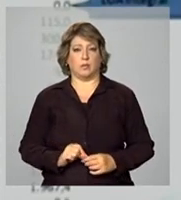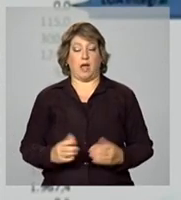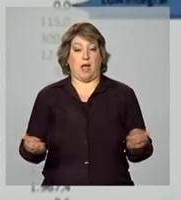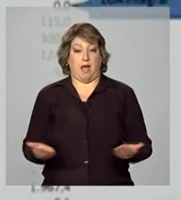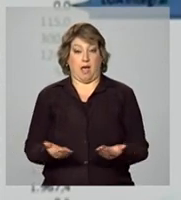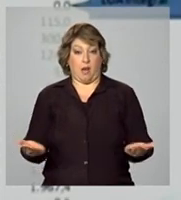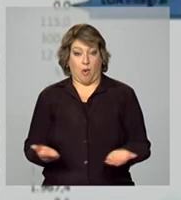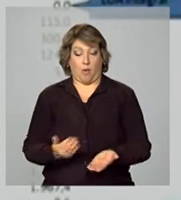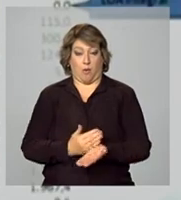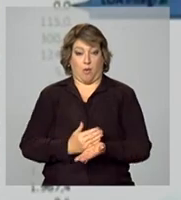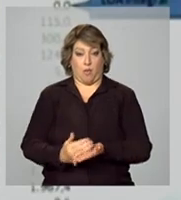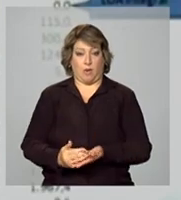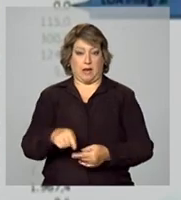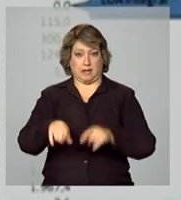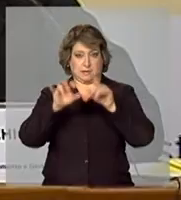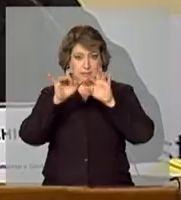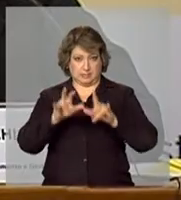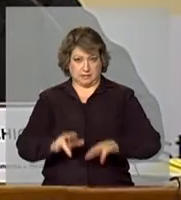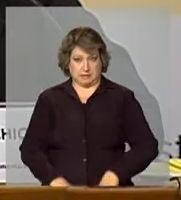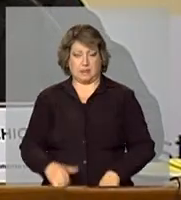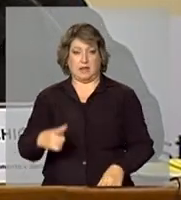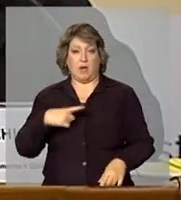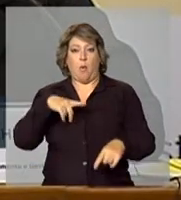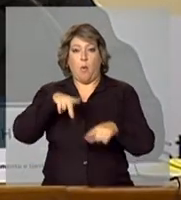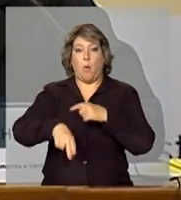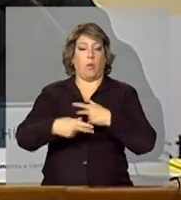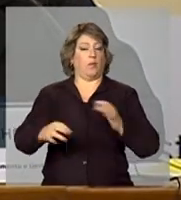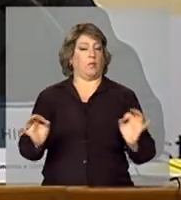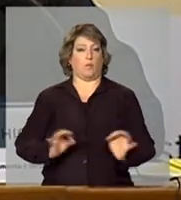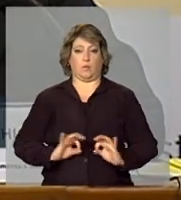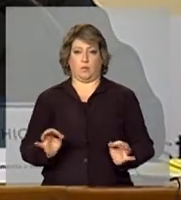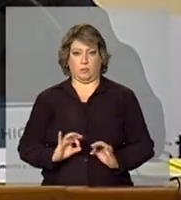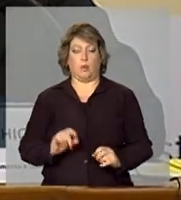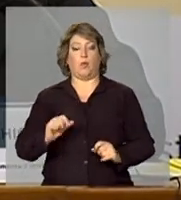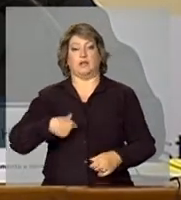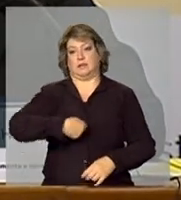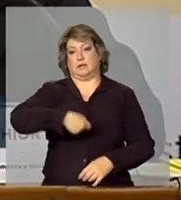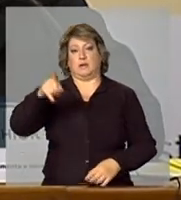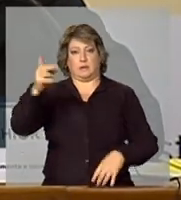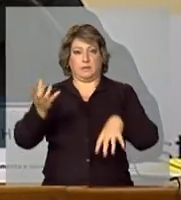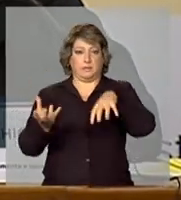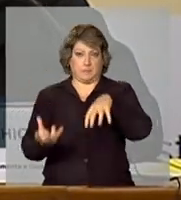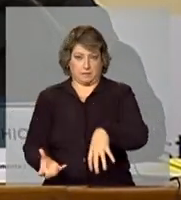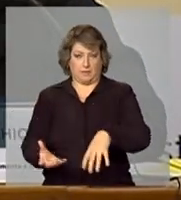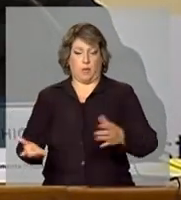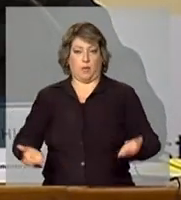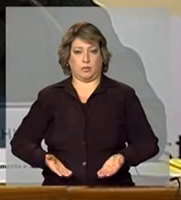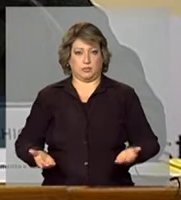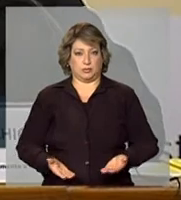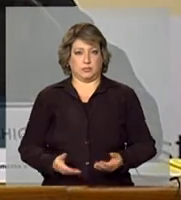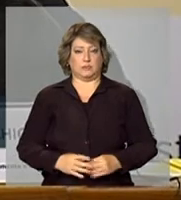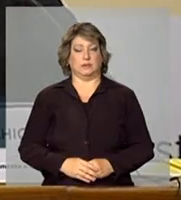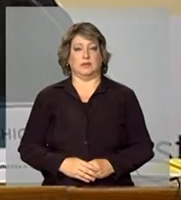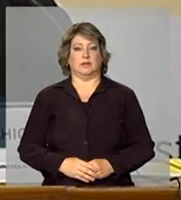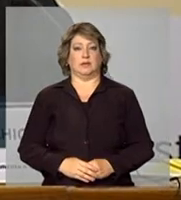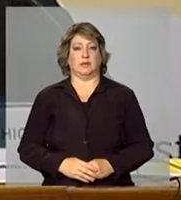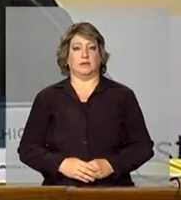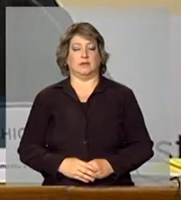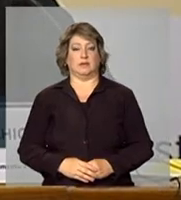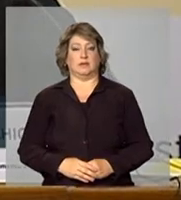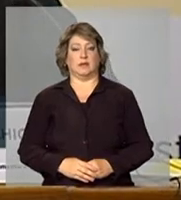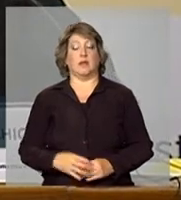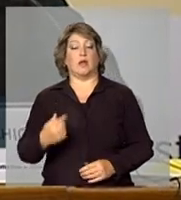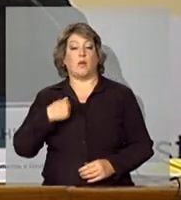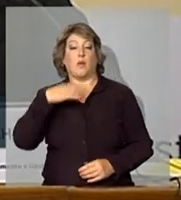agora a partir desse relatório de que está sendo enviado ao congresso eu acho que